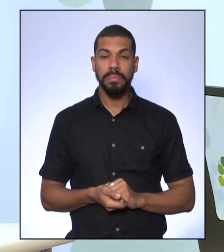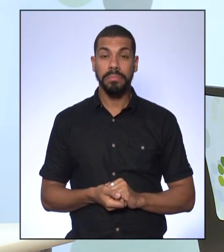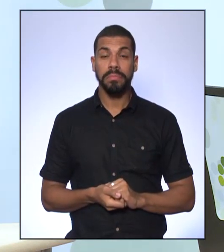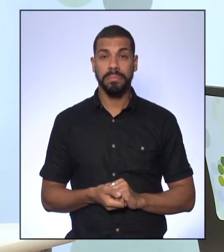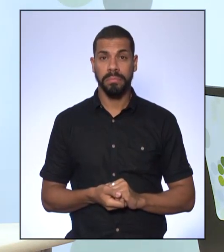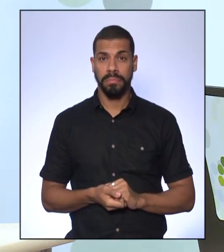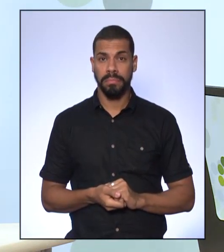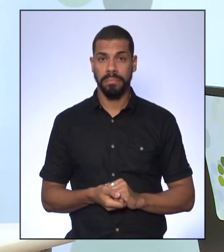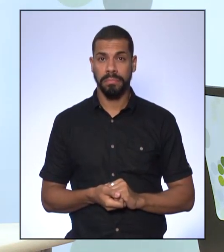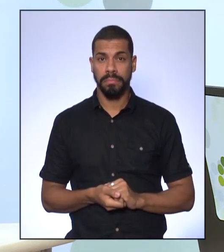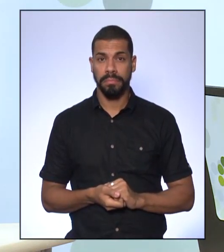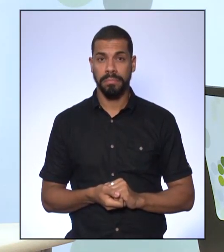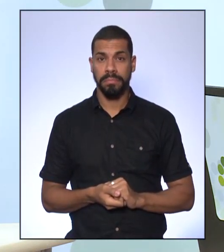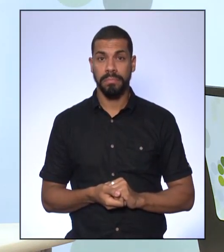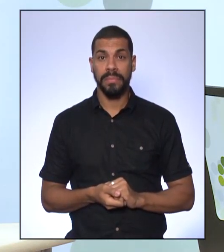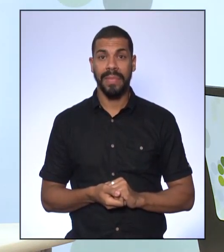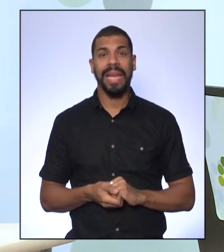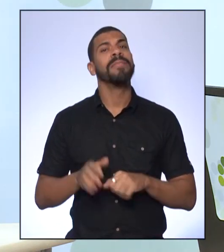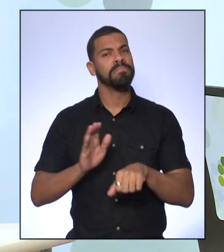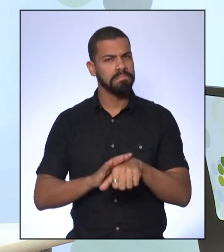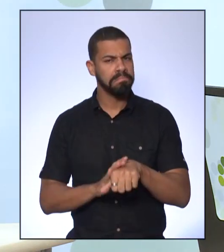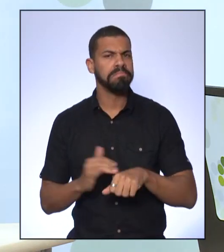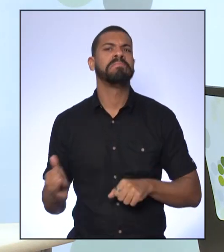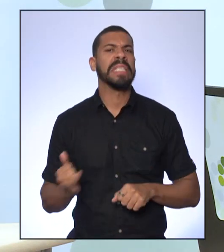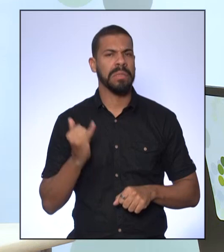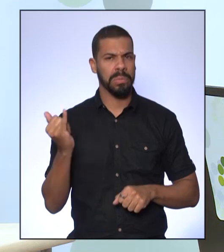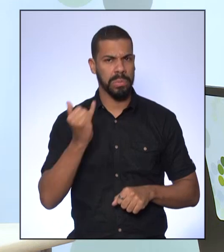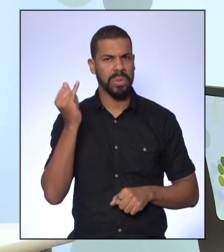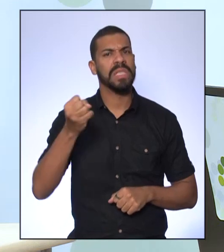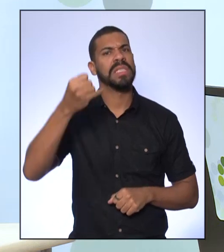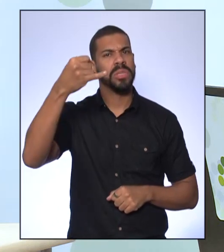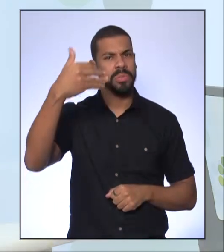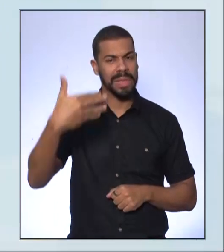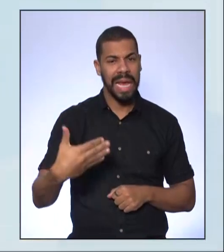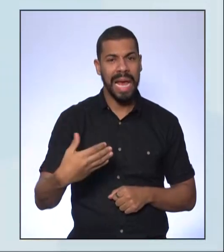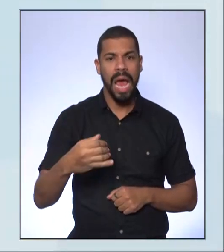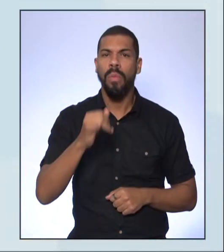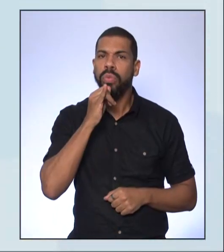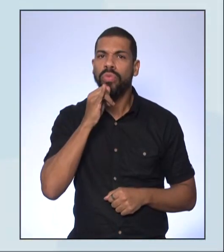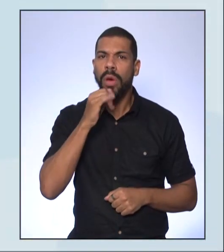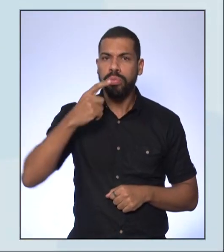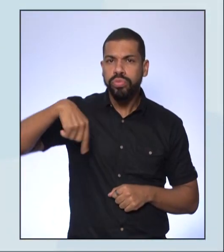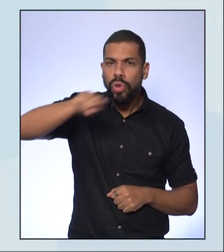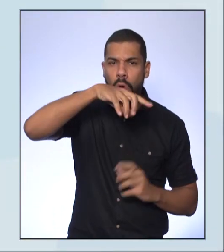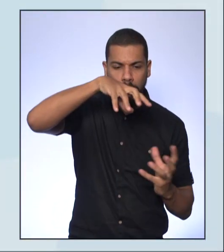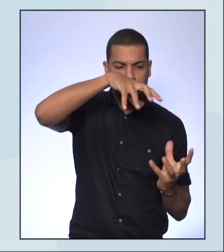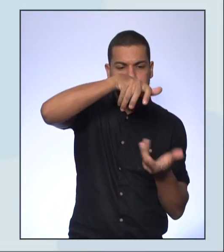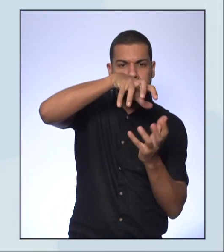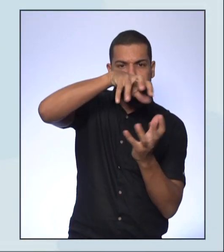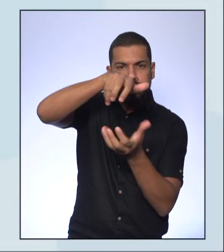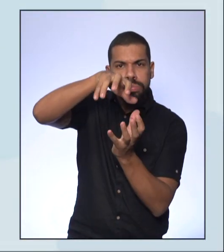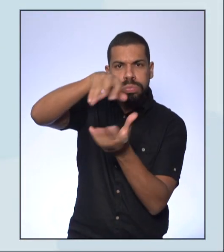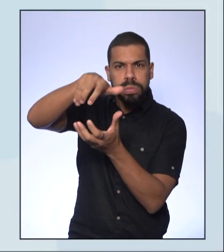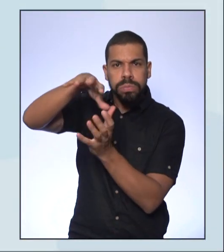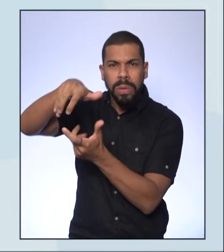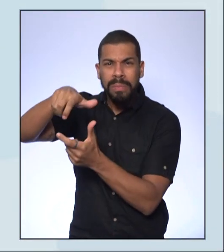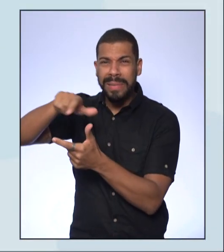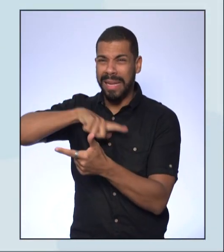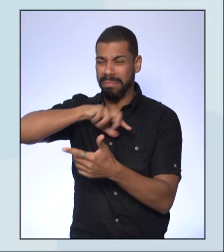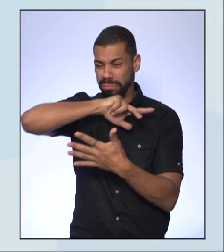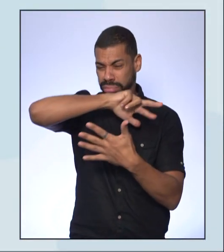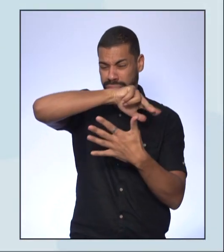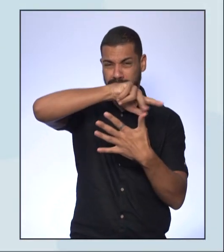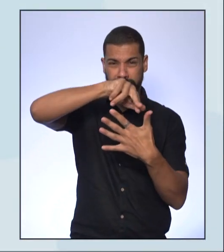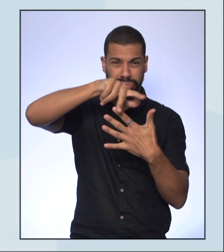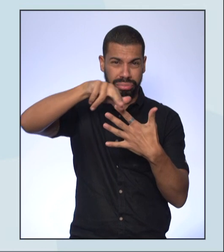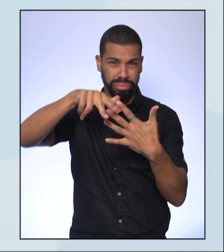então, é importante ressaltar lá que no nosso planeta, existem vários processos físicos